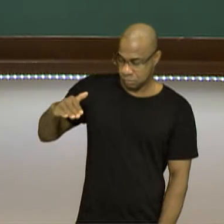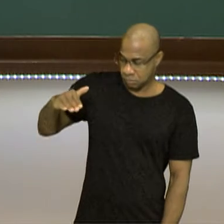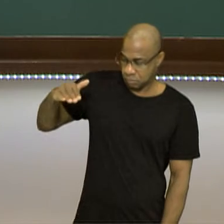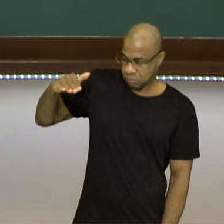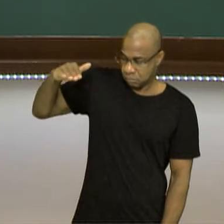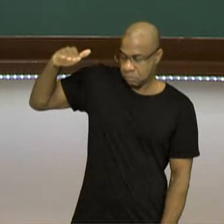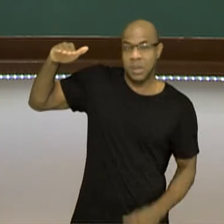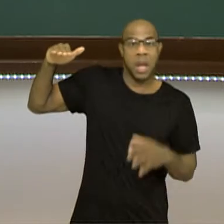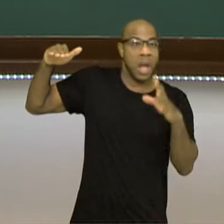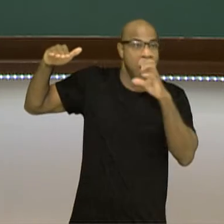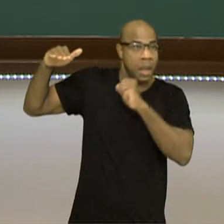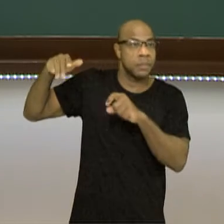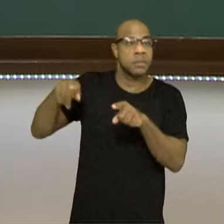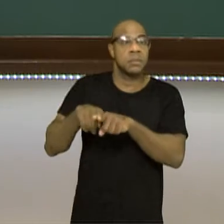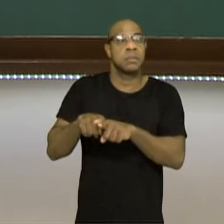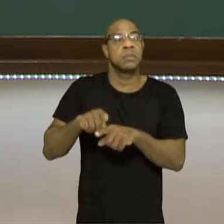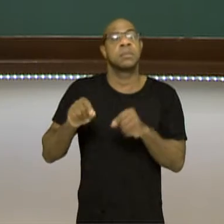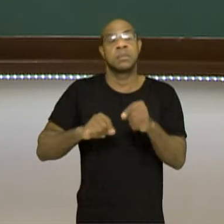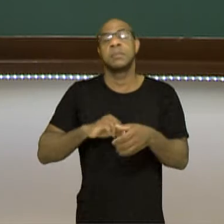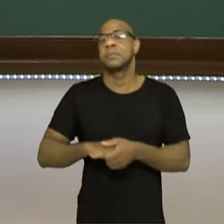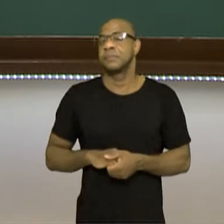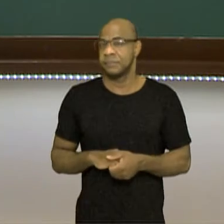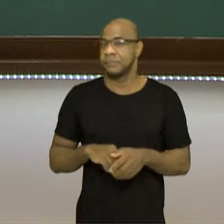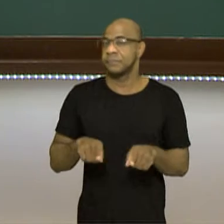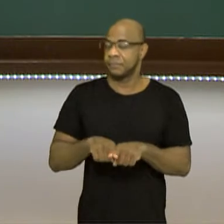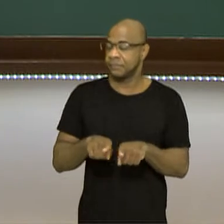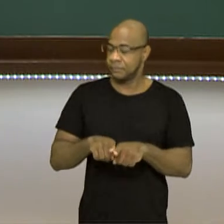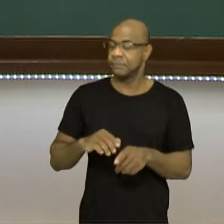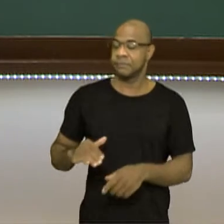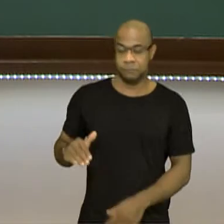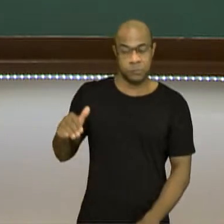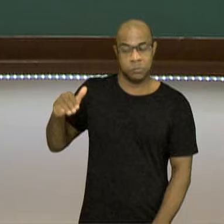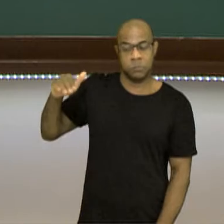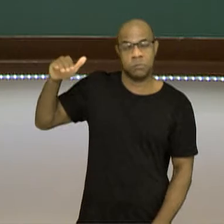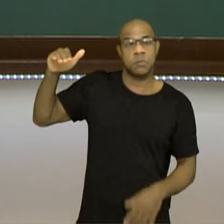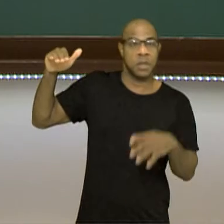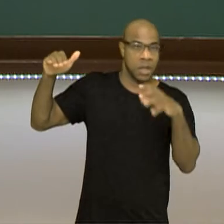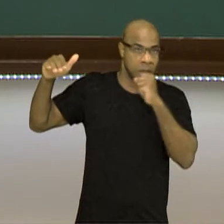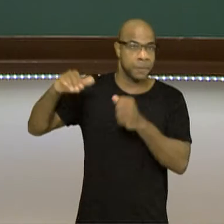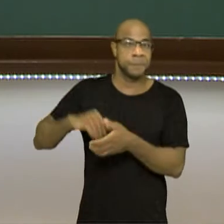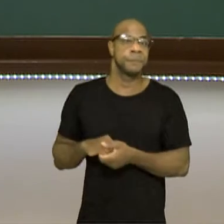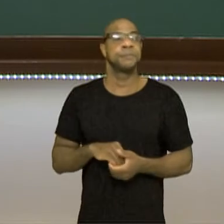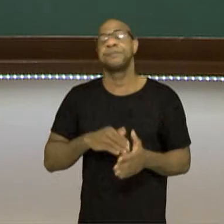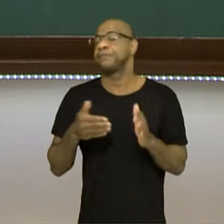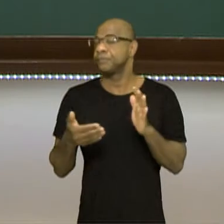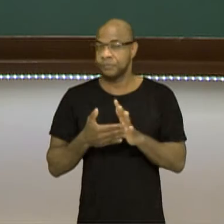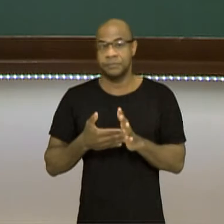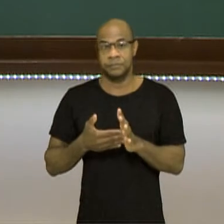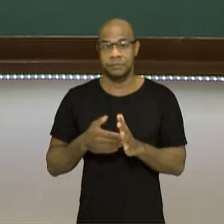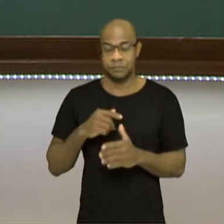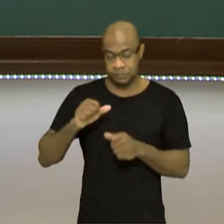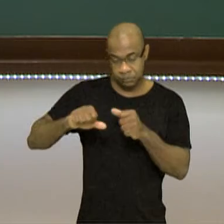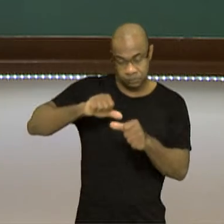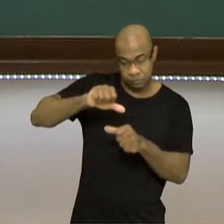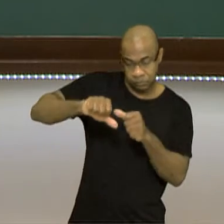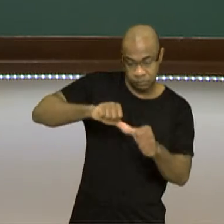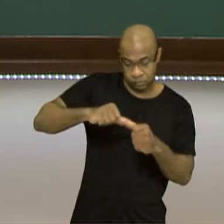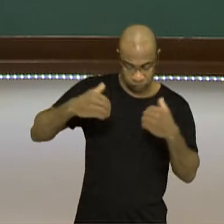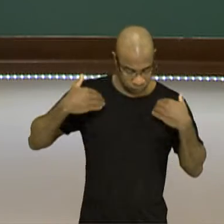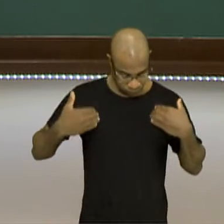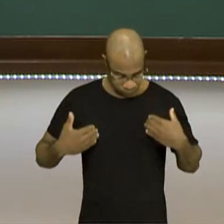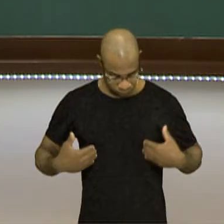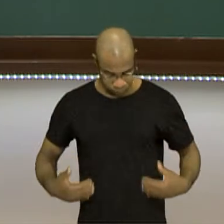muito rápido, é o chamado estirão de crescimento. Então todas essas alterações que